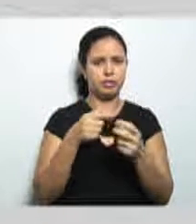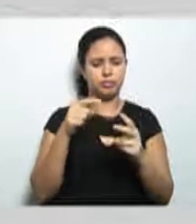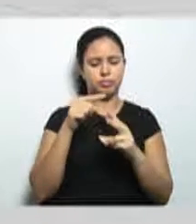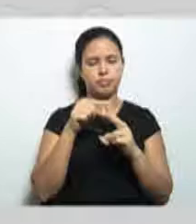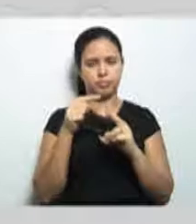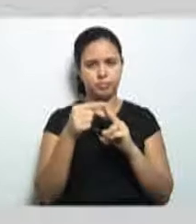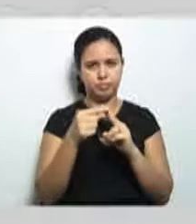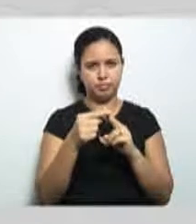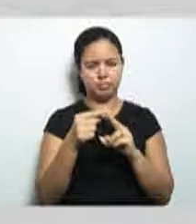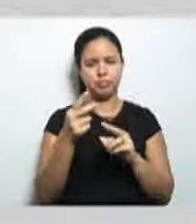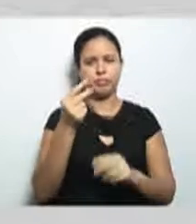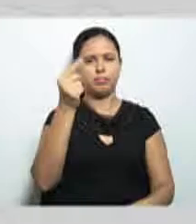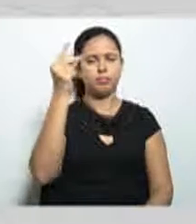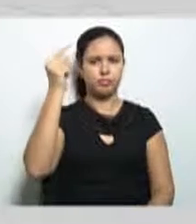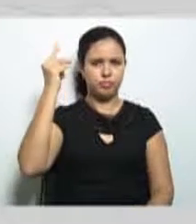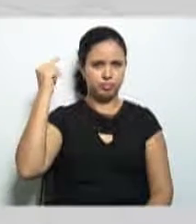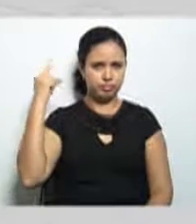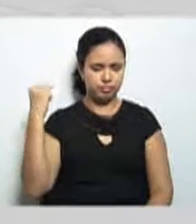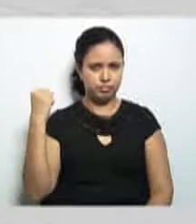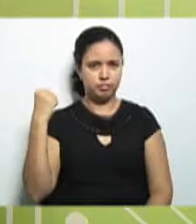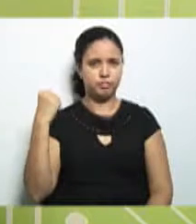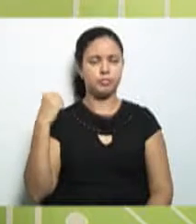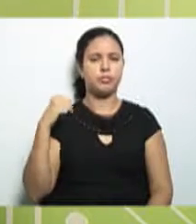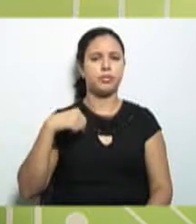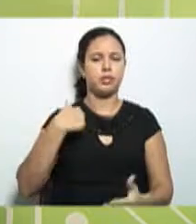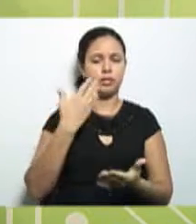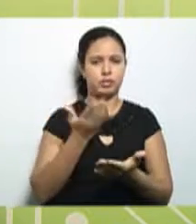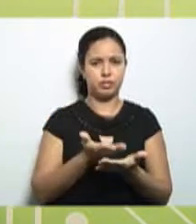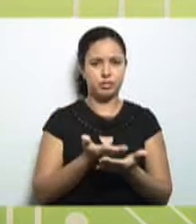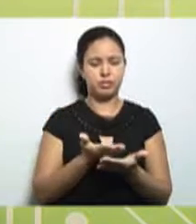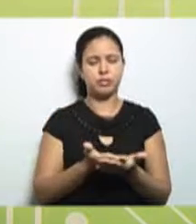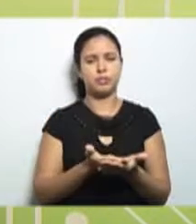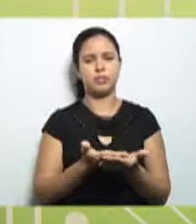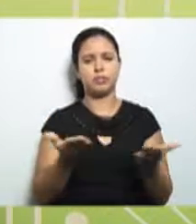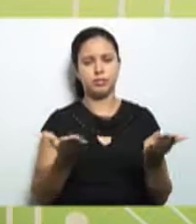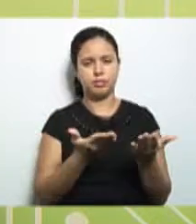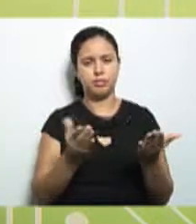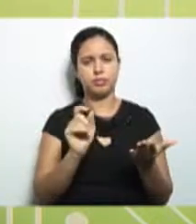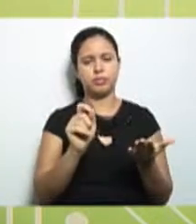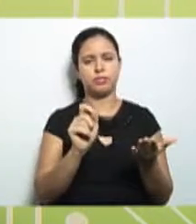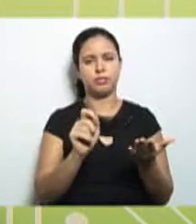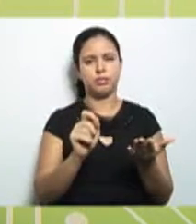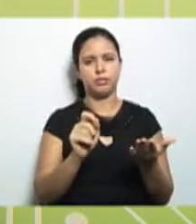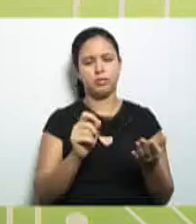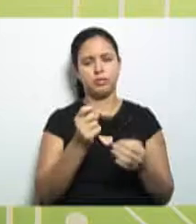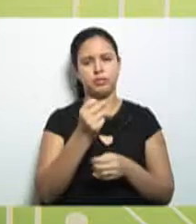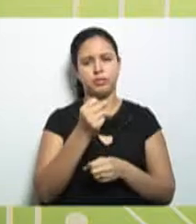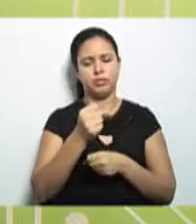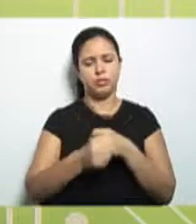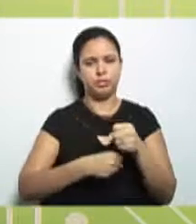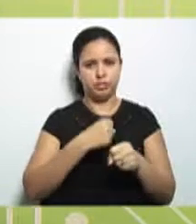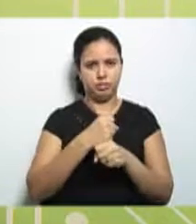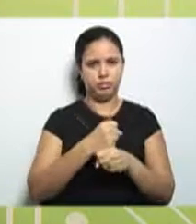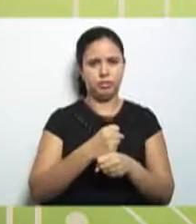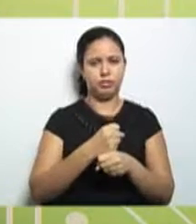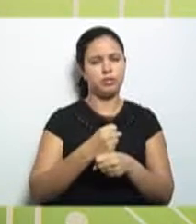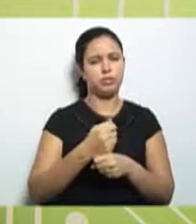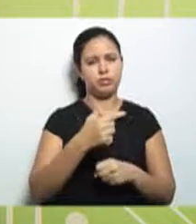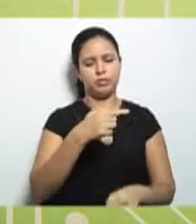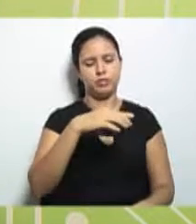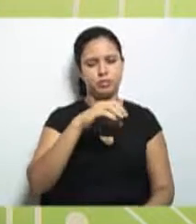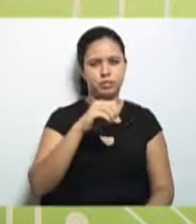dos anos 1900 e bola. Então, mais recentemente, já nos anos 70, nos anos